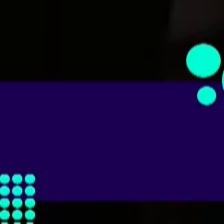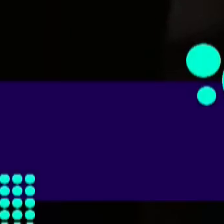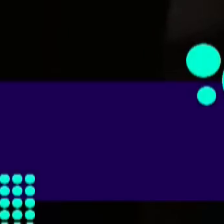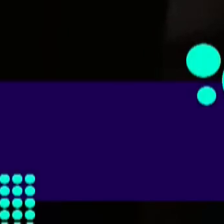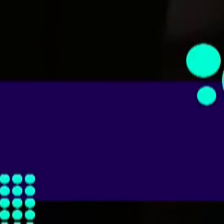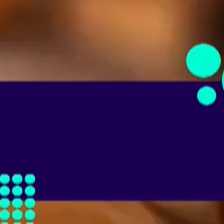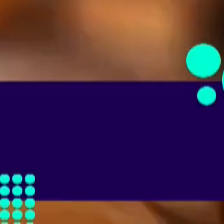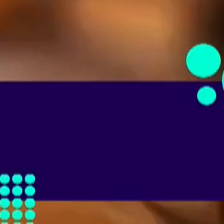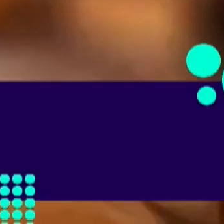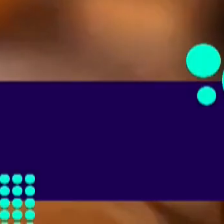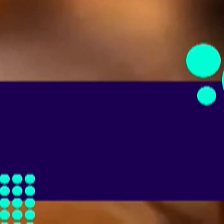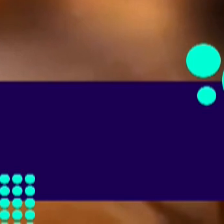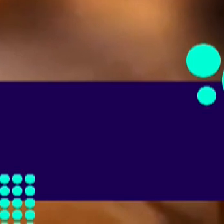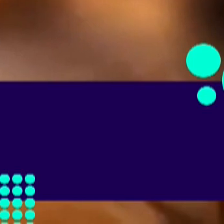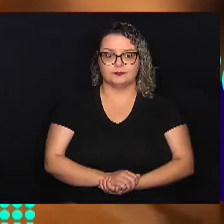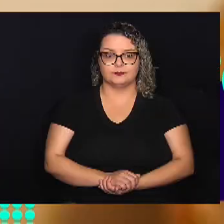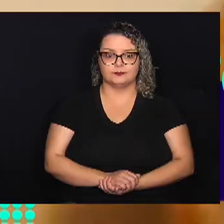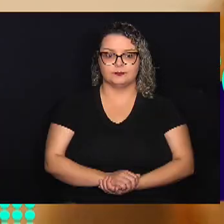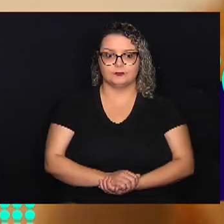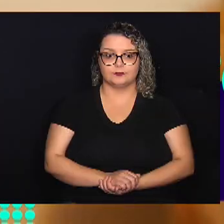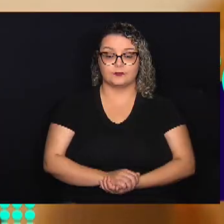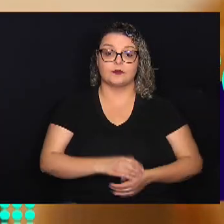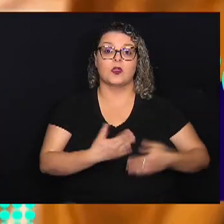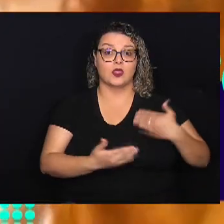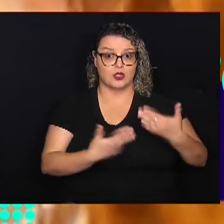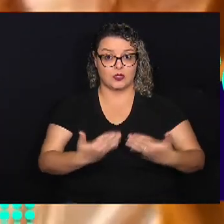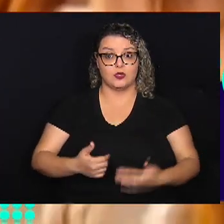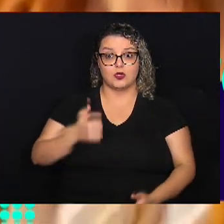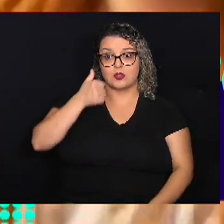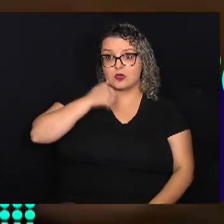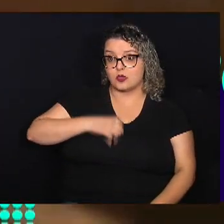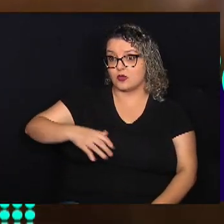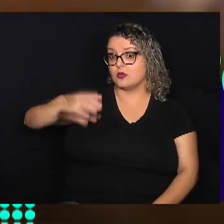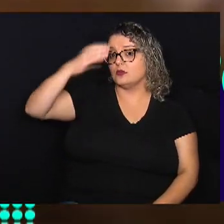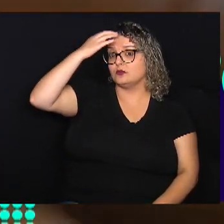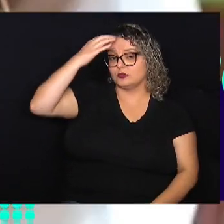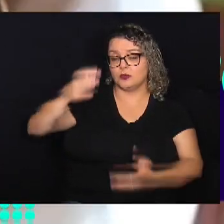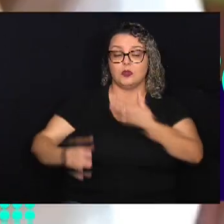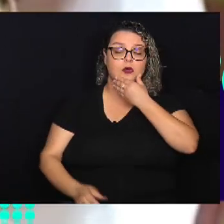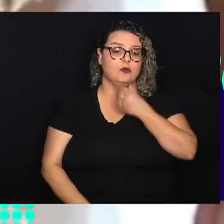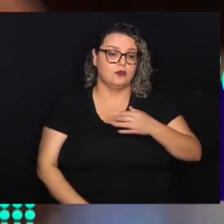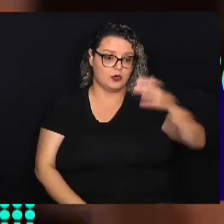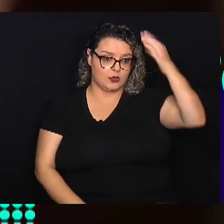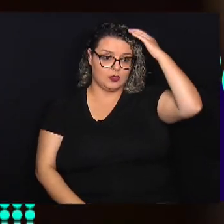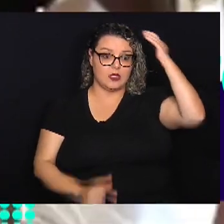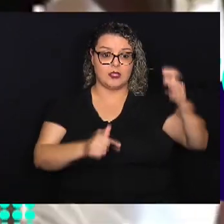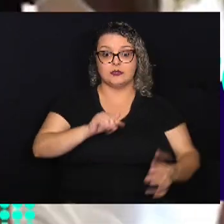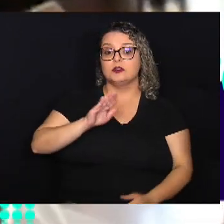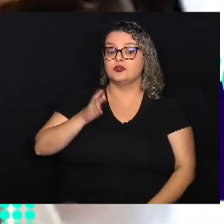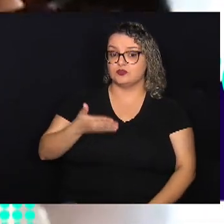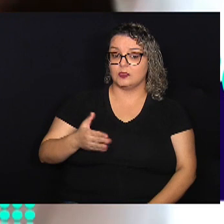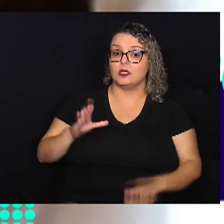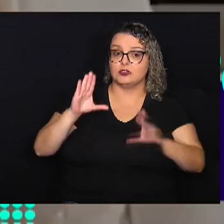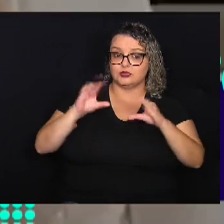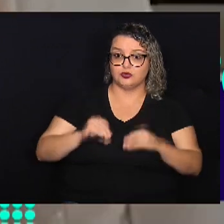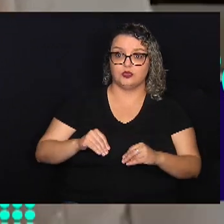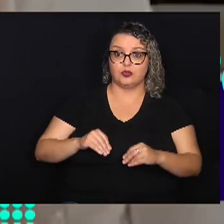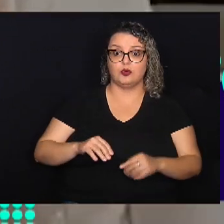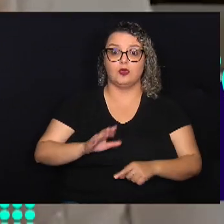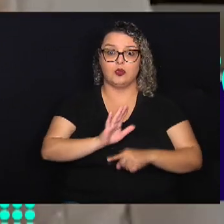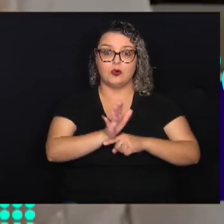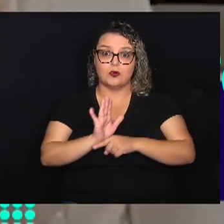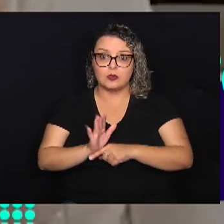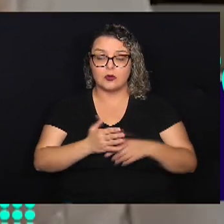A Jornada dos Príncipes é a atração do MIS neste sábado às 7h30 da noite. O filme relata a